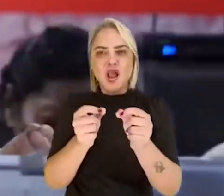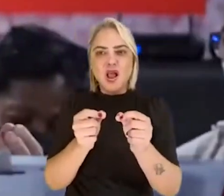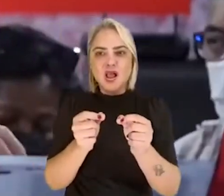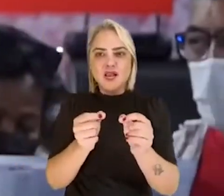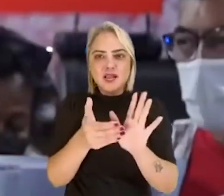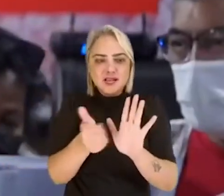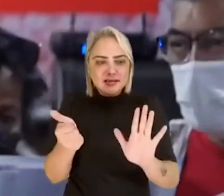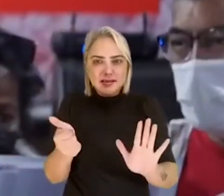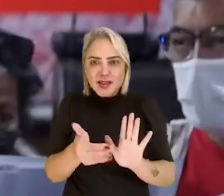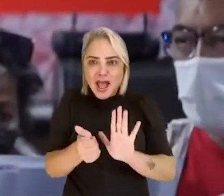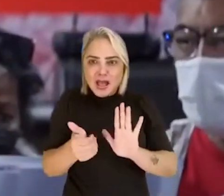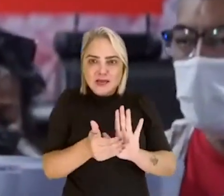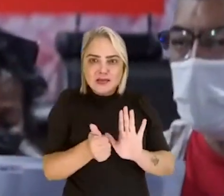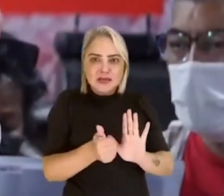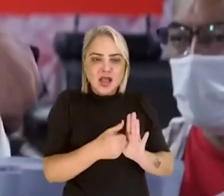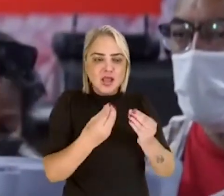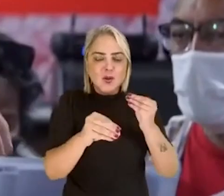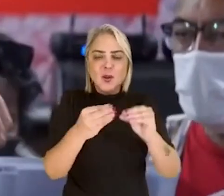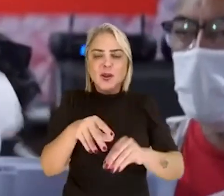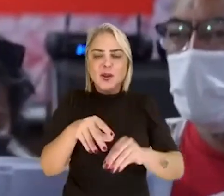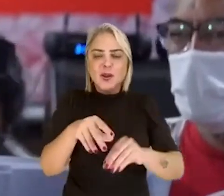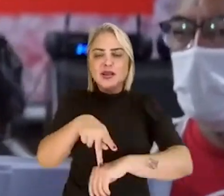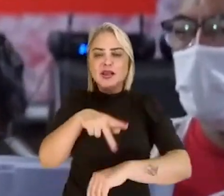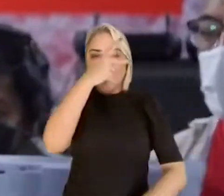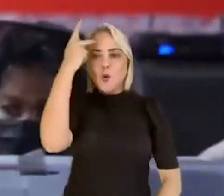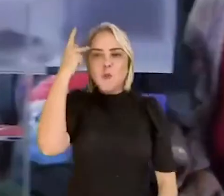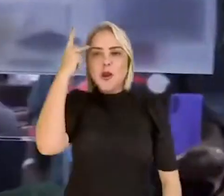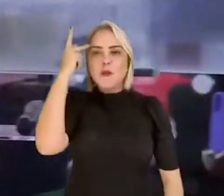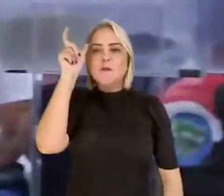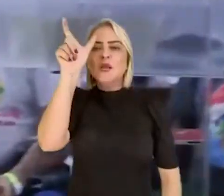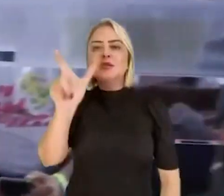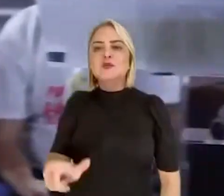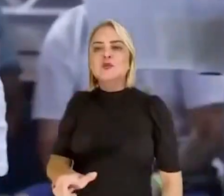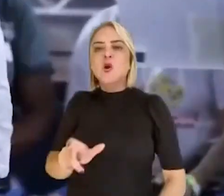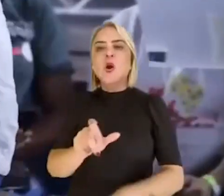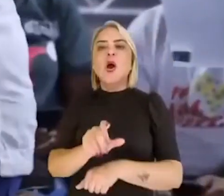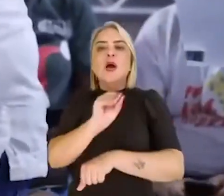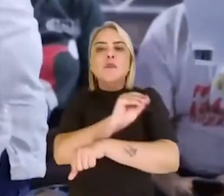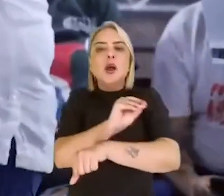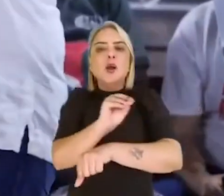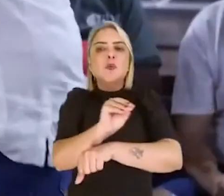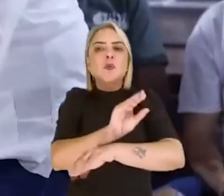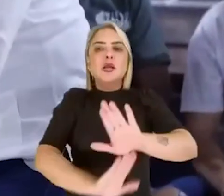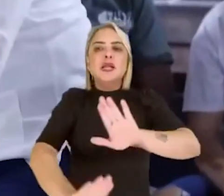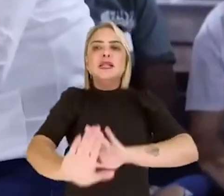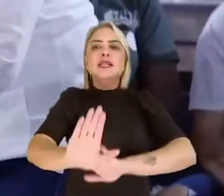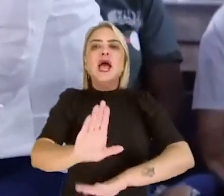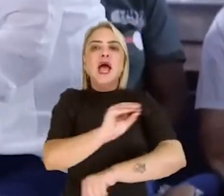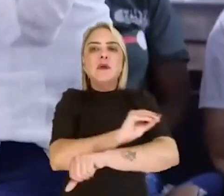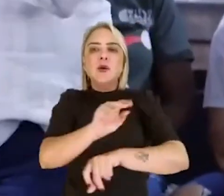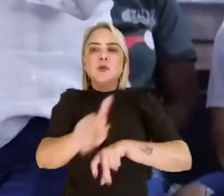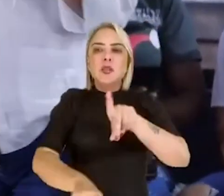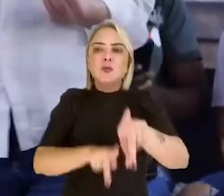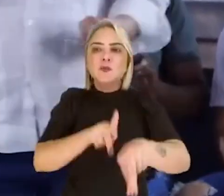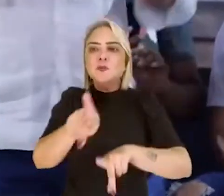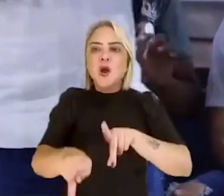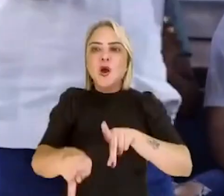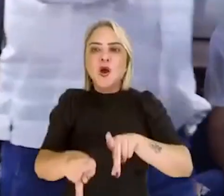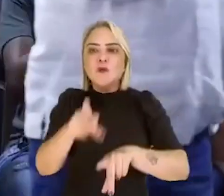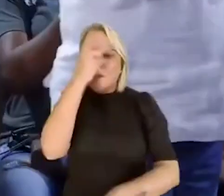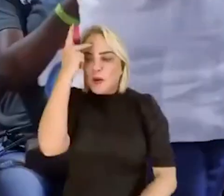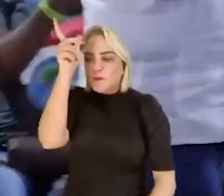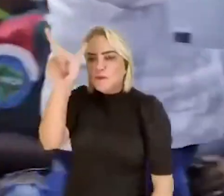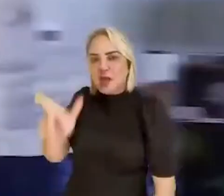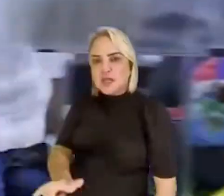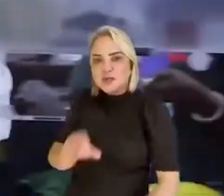e colocar nesse país alguém para cuidar não para governar Ok para cuidar do povo alguém para